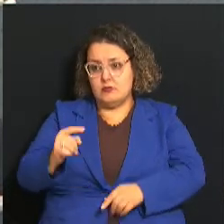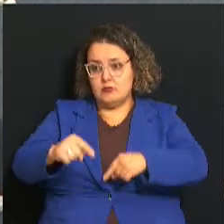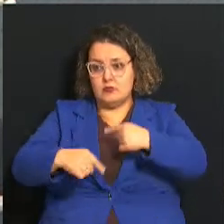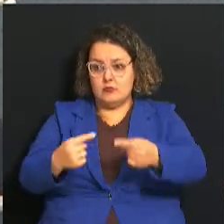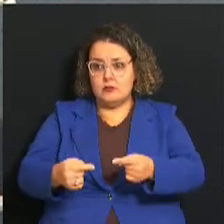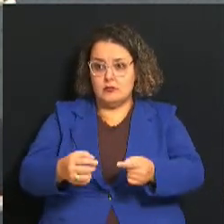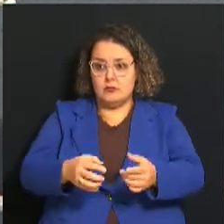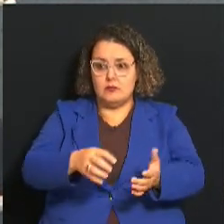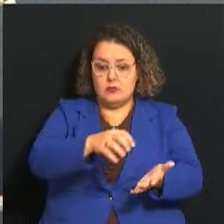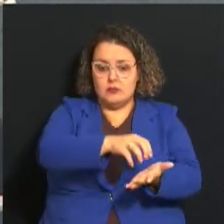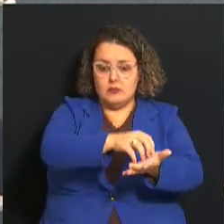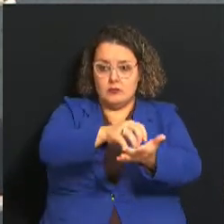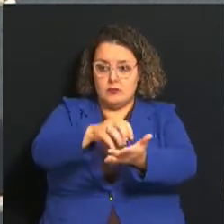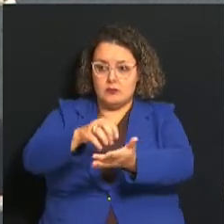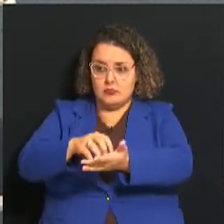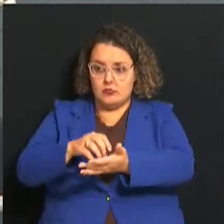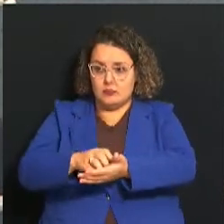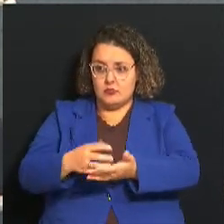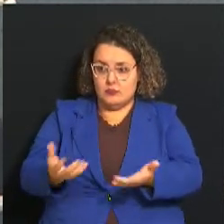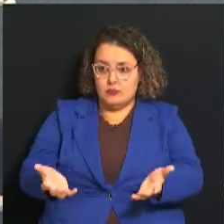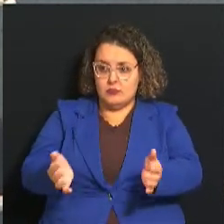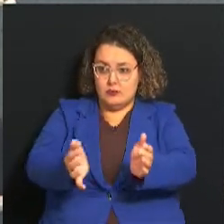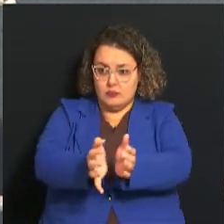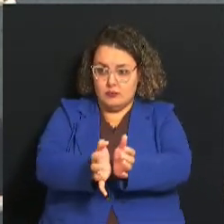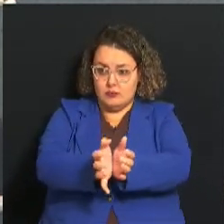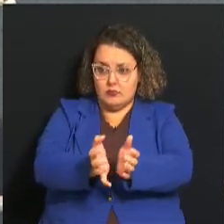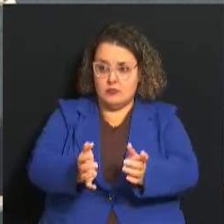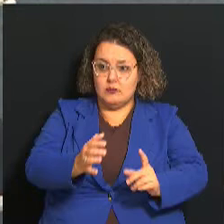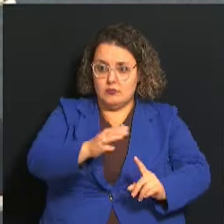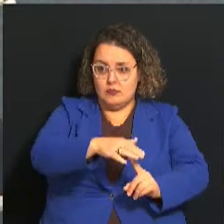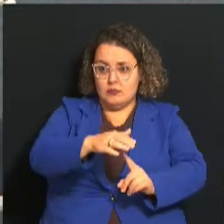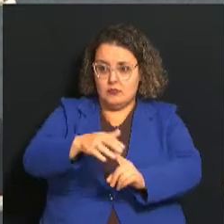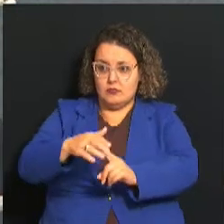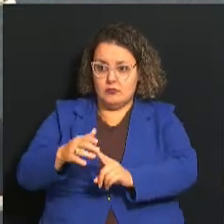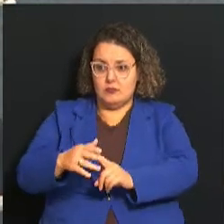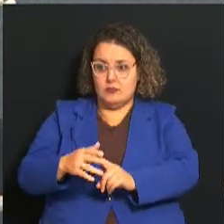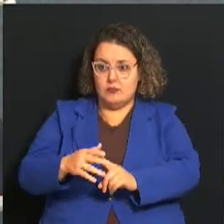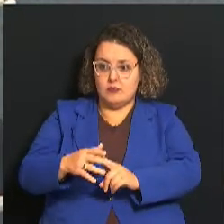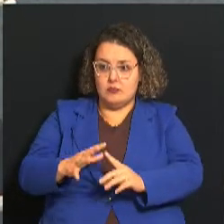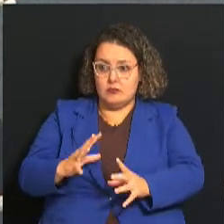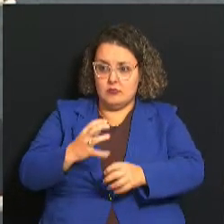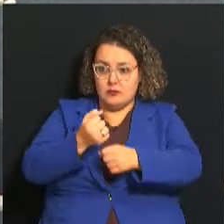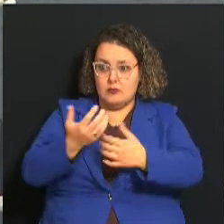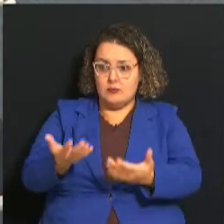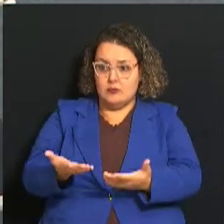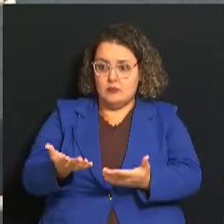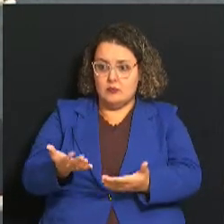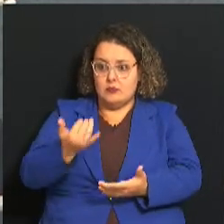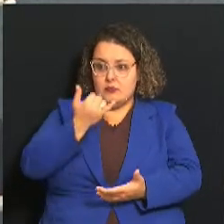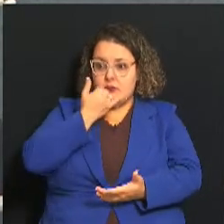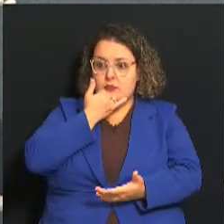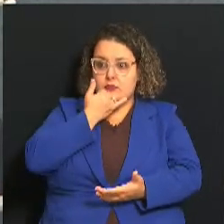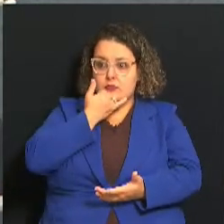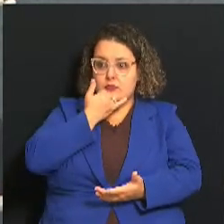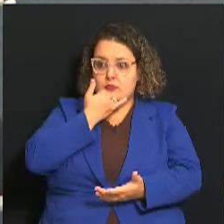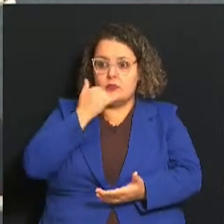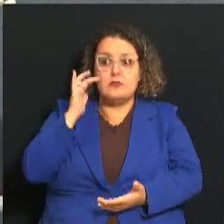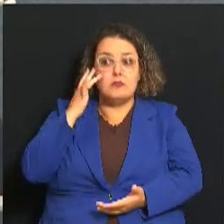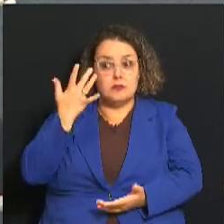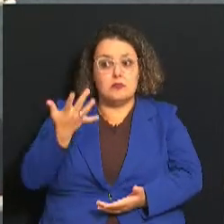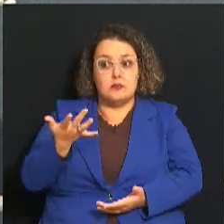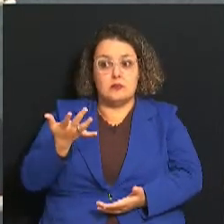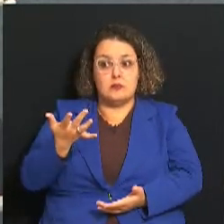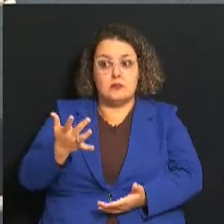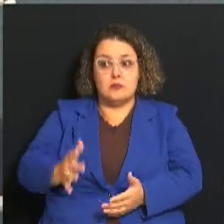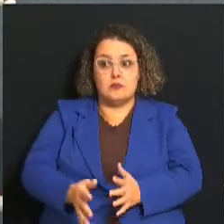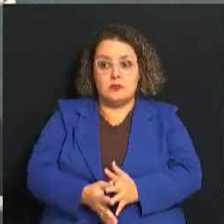órgãos, inclusive a Comissão do Meio Ambiente, é que teriam que estar mais fortes, Me perdoe. Eu acho que é isso por